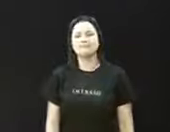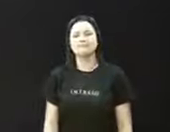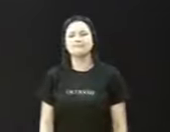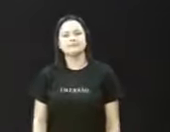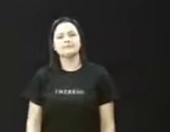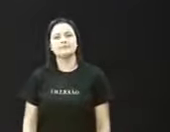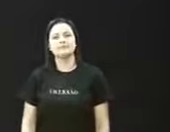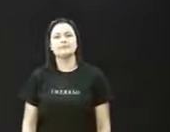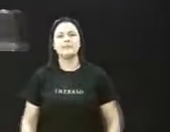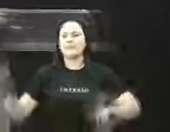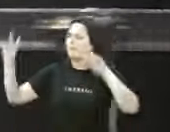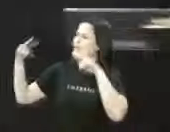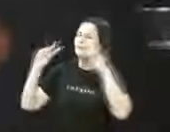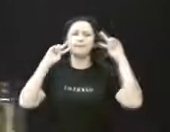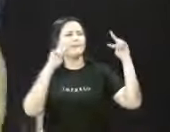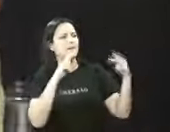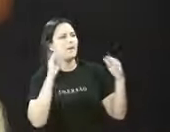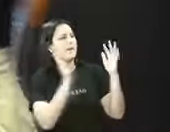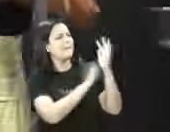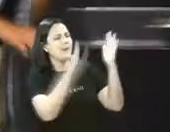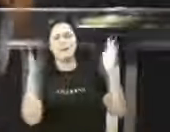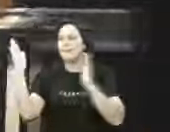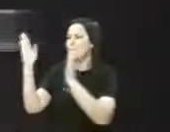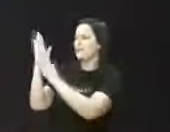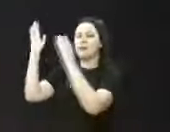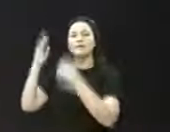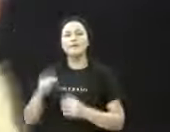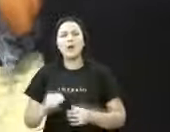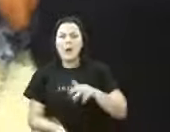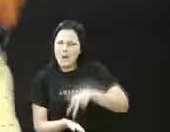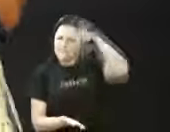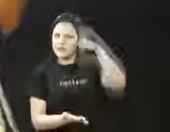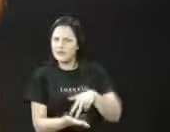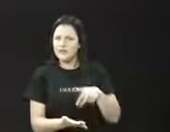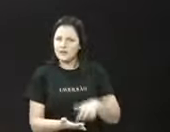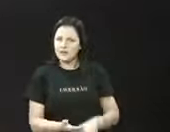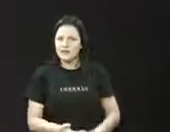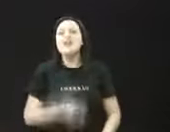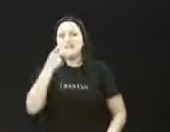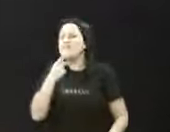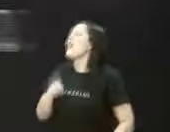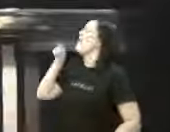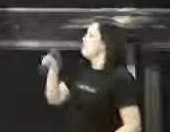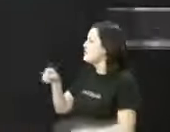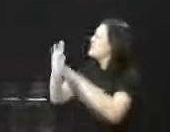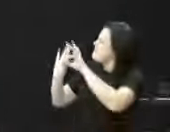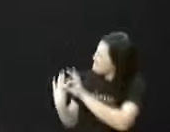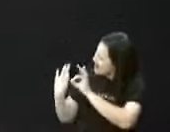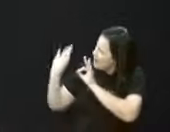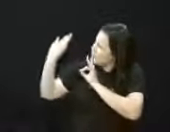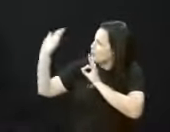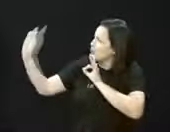Bate na mão de três pessoas, pula da cadeira, bate na mão de alguém e fala: tu vai chegar mais longe do que você pensa. Você